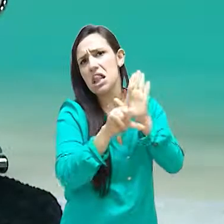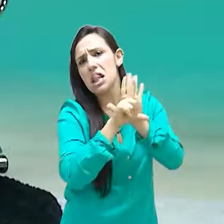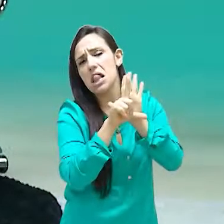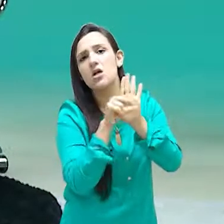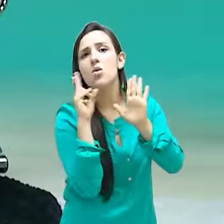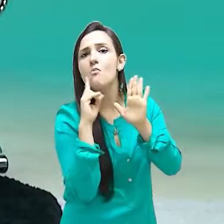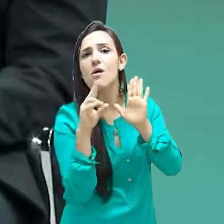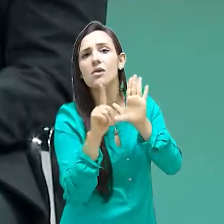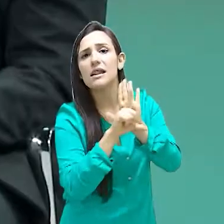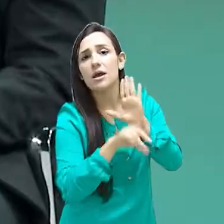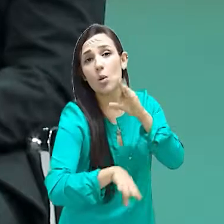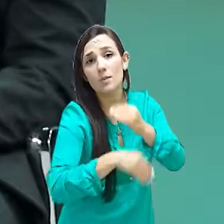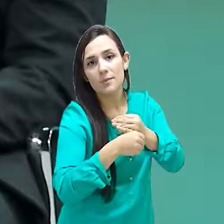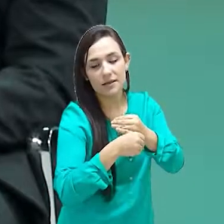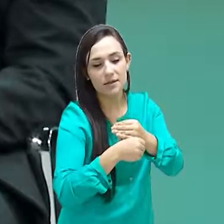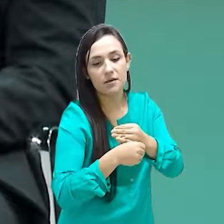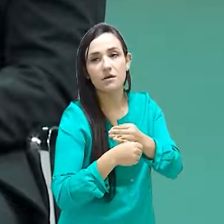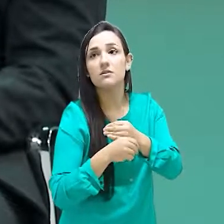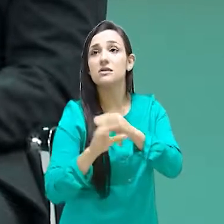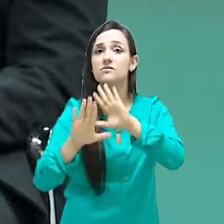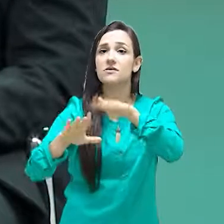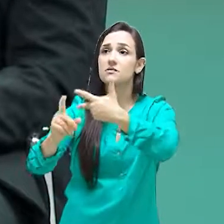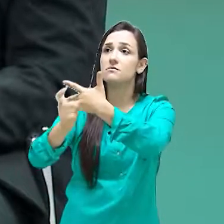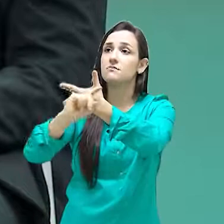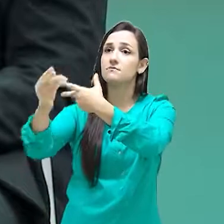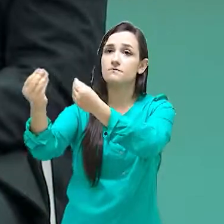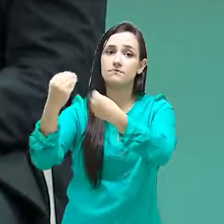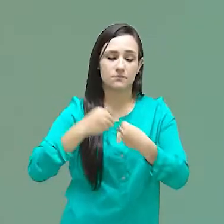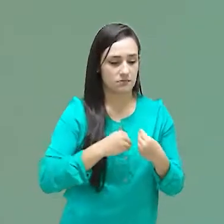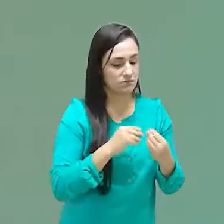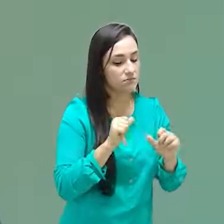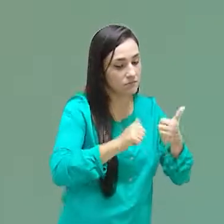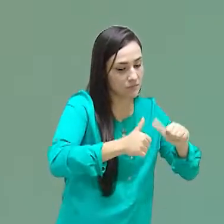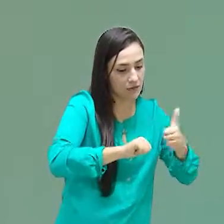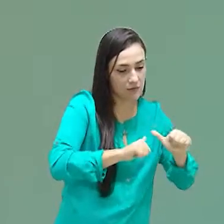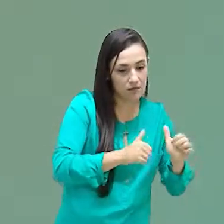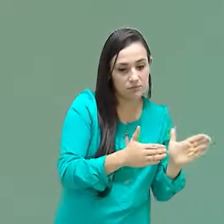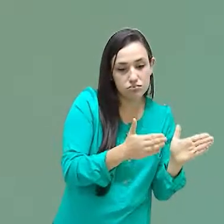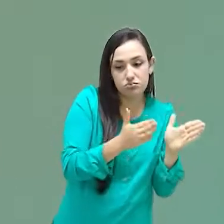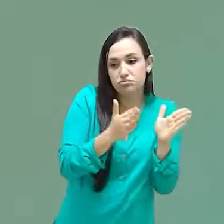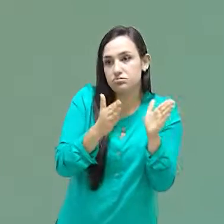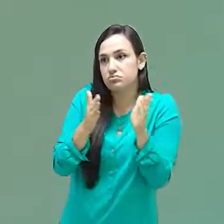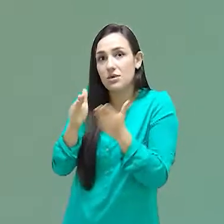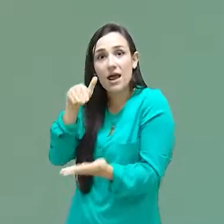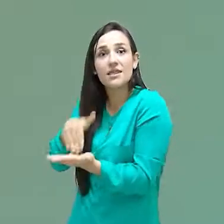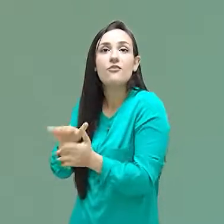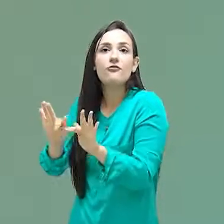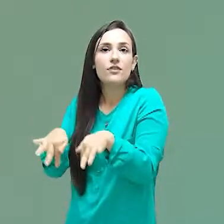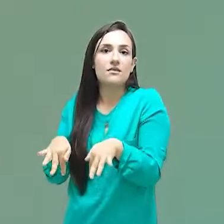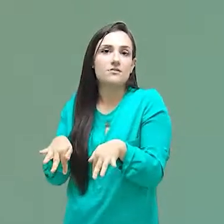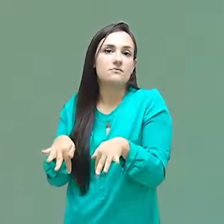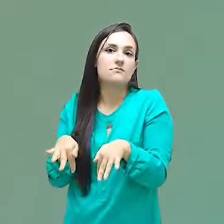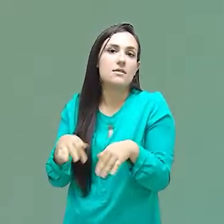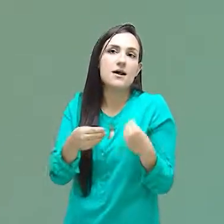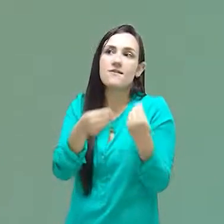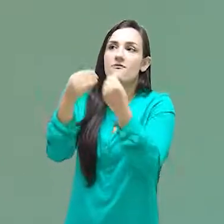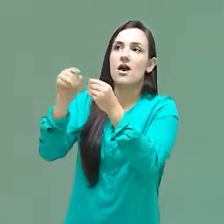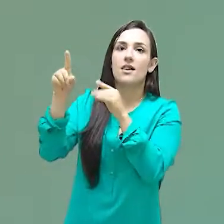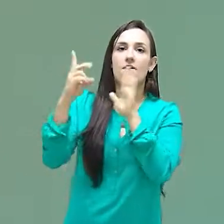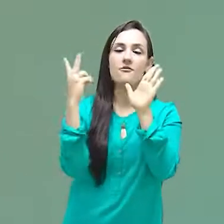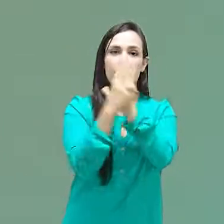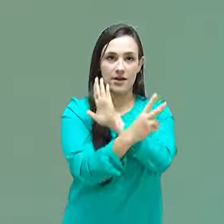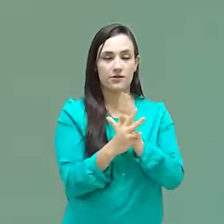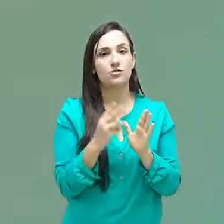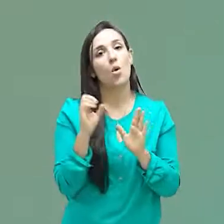ordinária, lei complementar, para o executivo, né, para a sanção ou veto. E sobre o tema do programa hoje, Tiago, as consolidações, eu falei, já têm